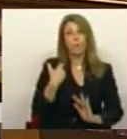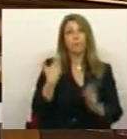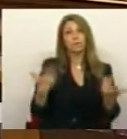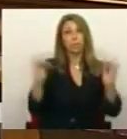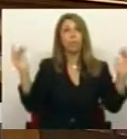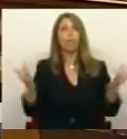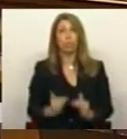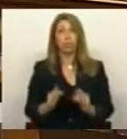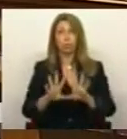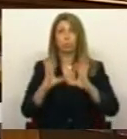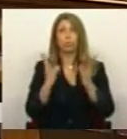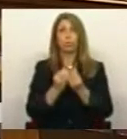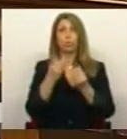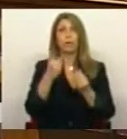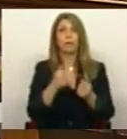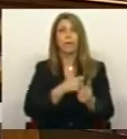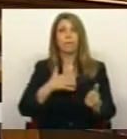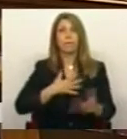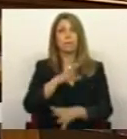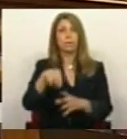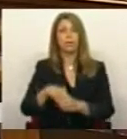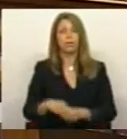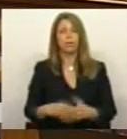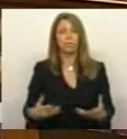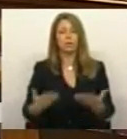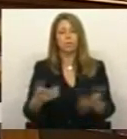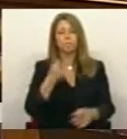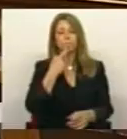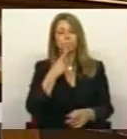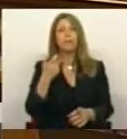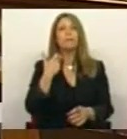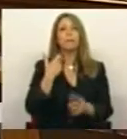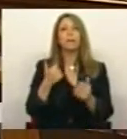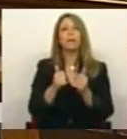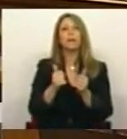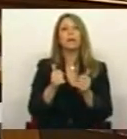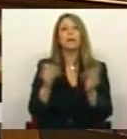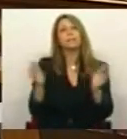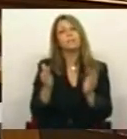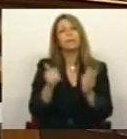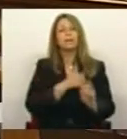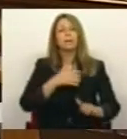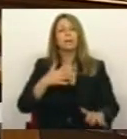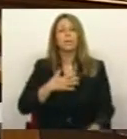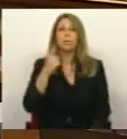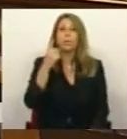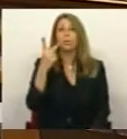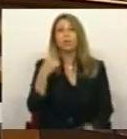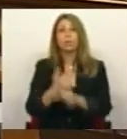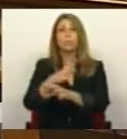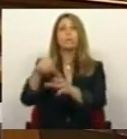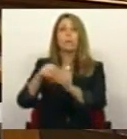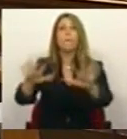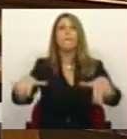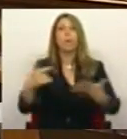universo das pequenas empresas abrangidas. Ou seja, as pequenas empresas com 1 ou 2 trabalhadores podem recorrer ao